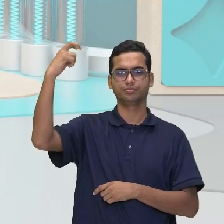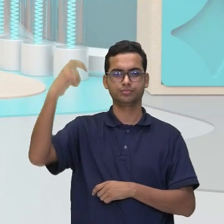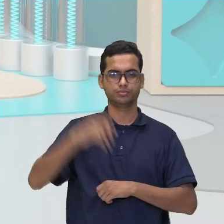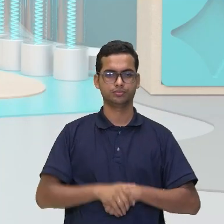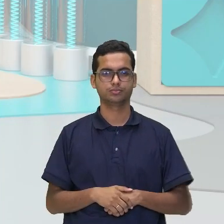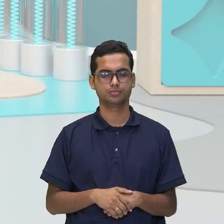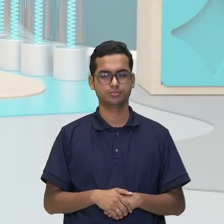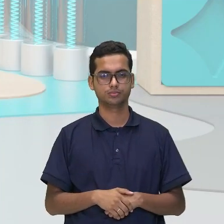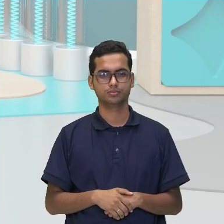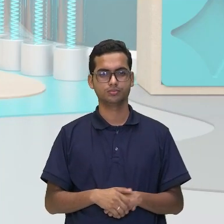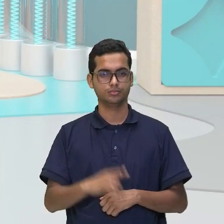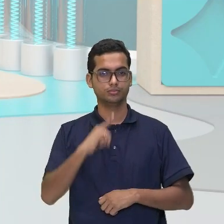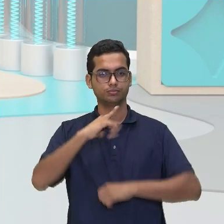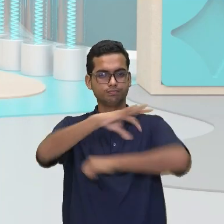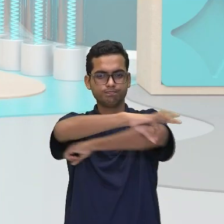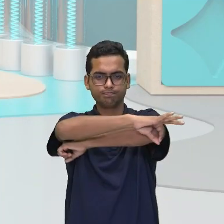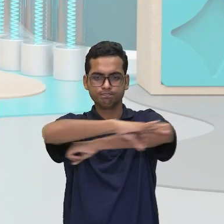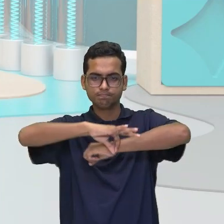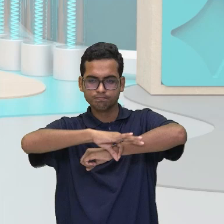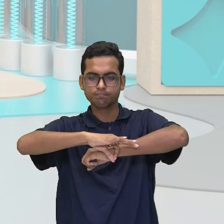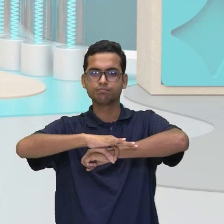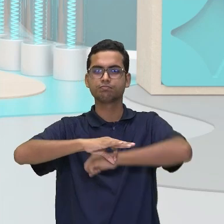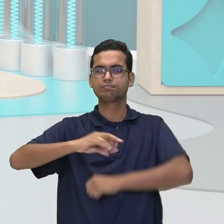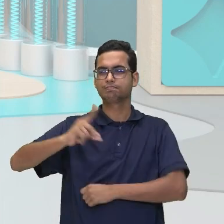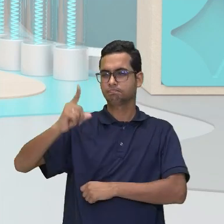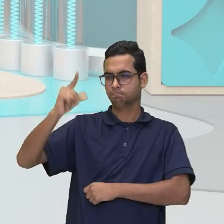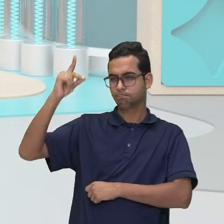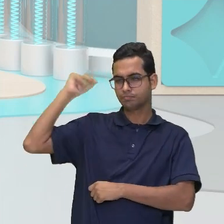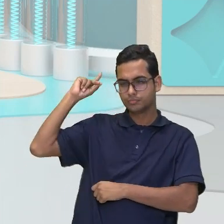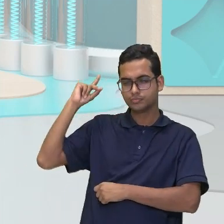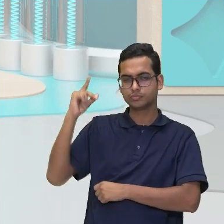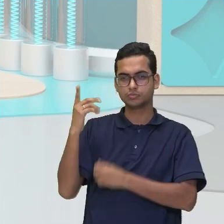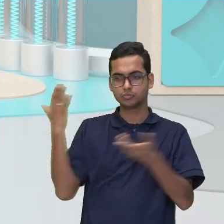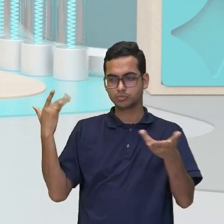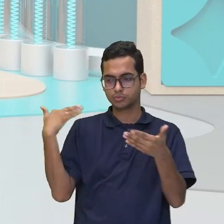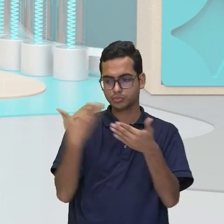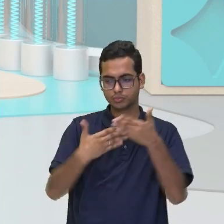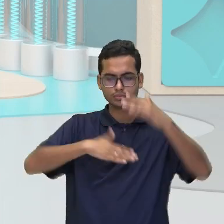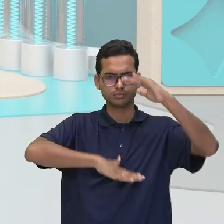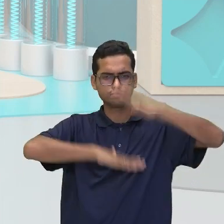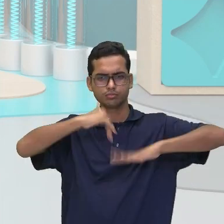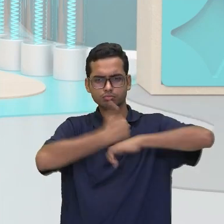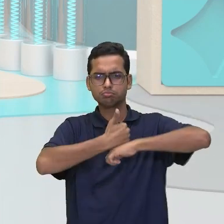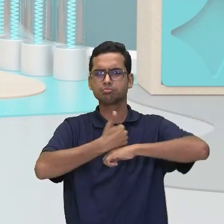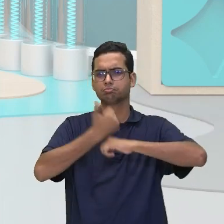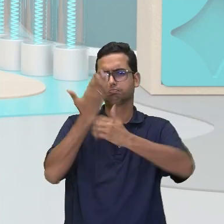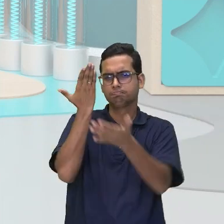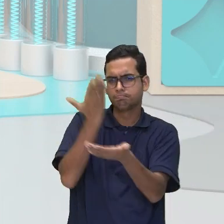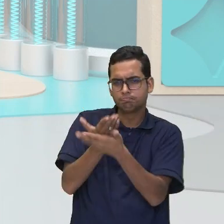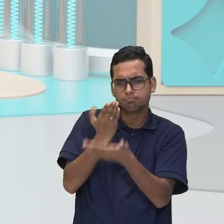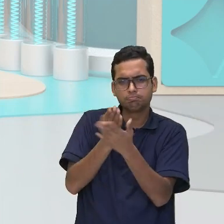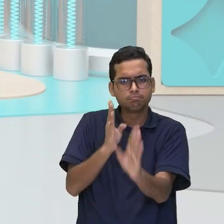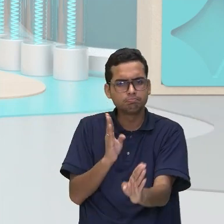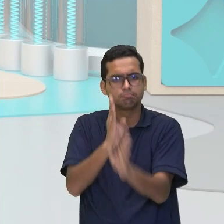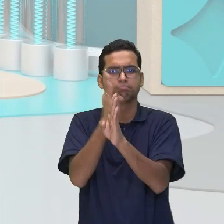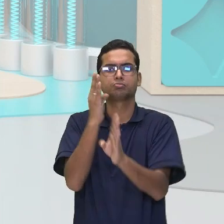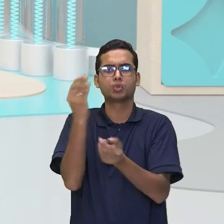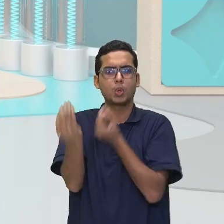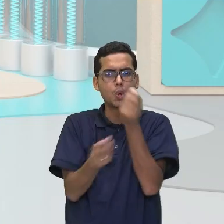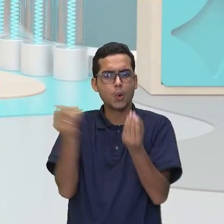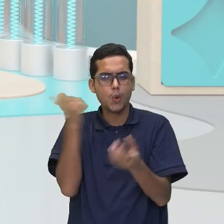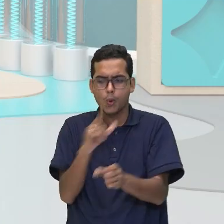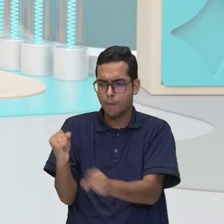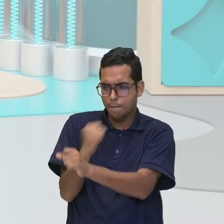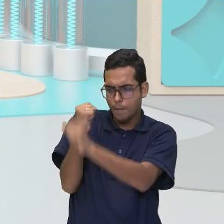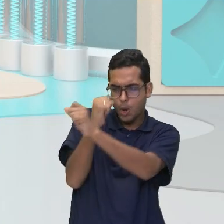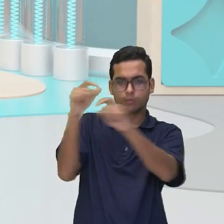essa arquitetura que até hoje os estudiosos tentam descobrir como foi feita. A questão do